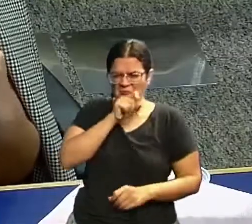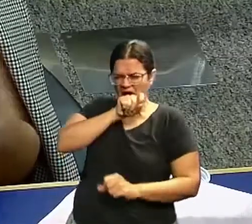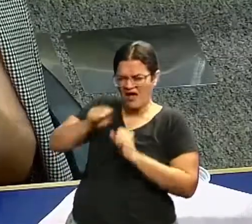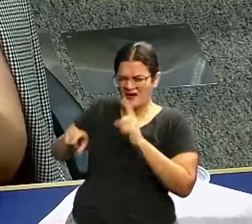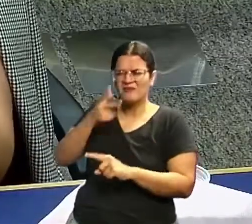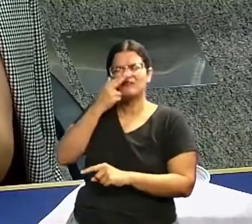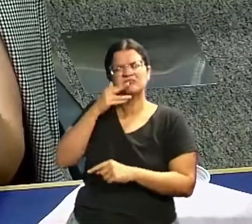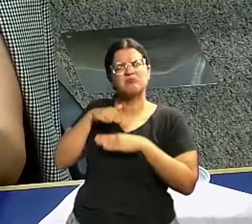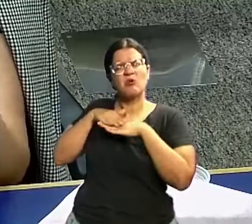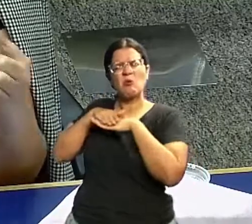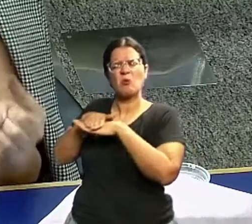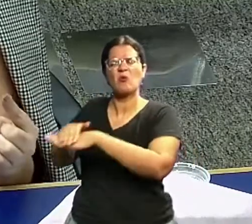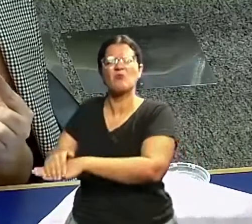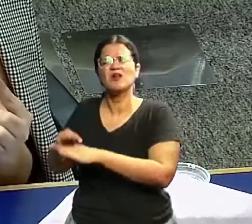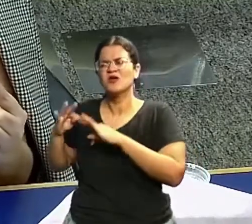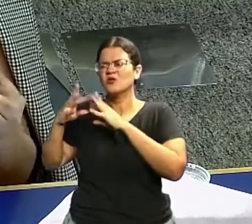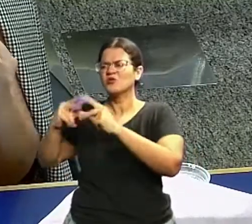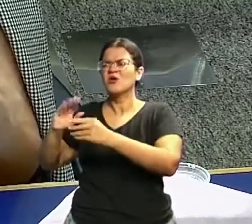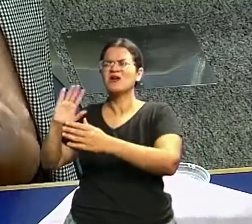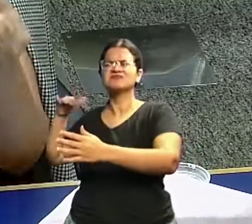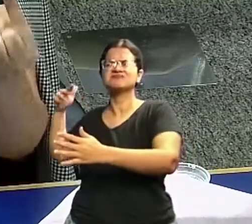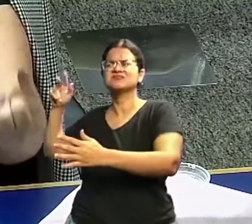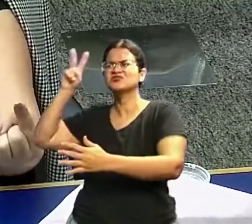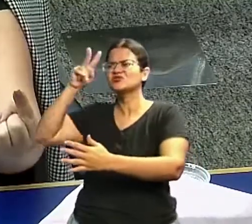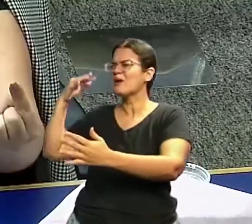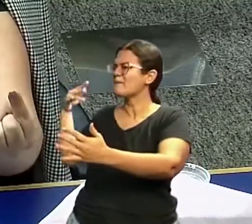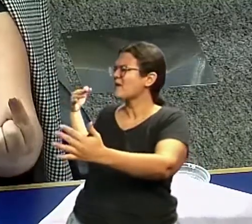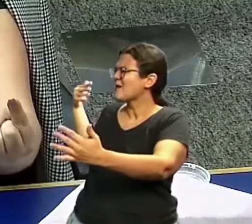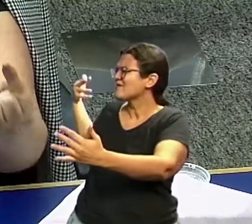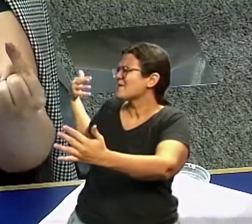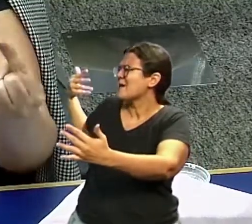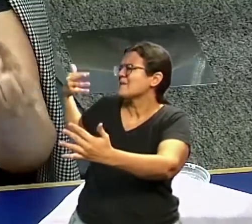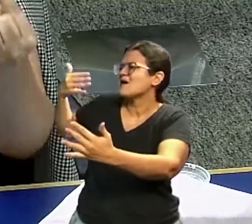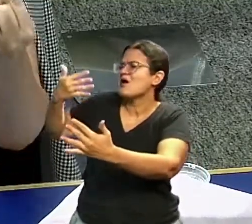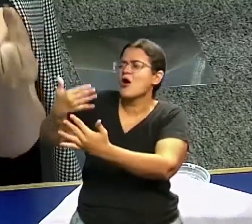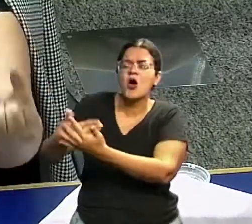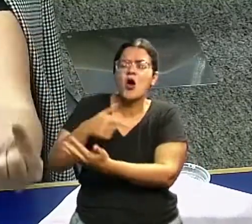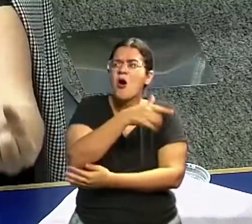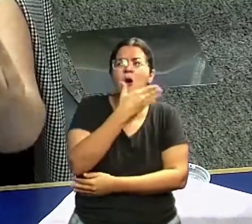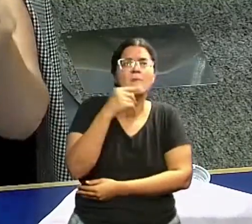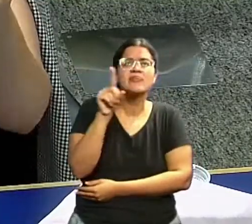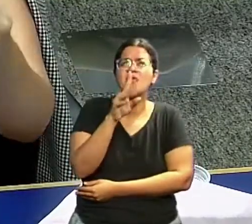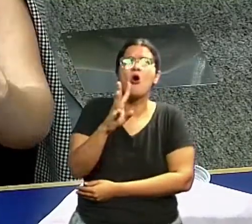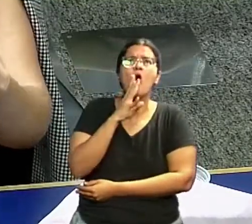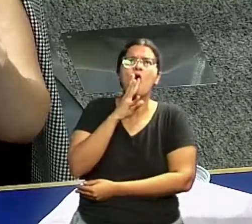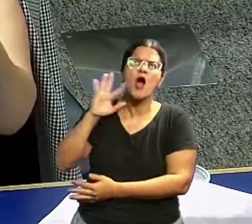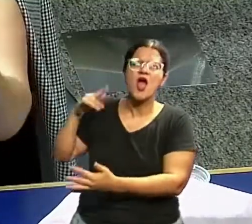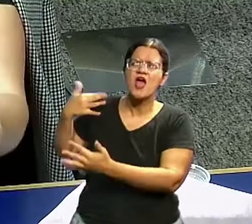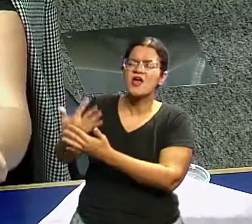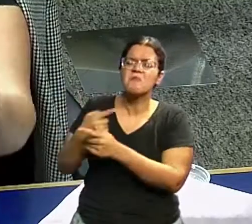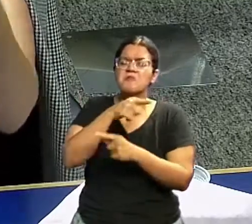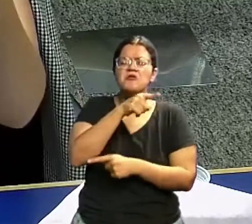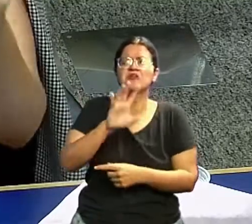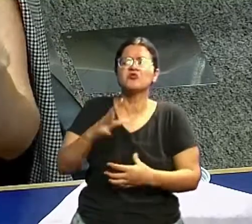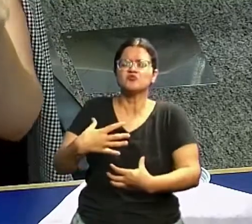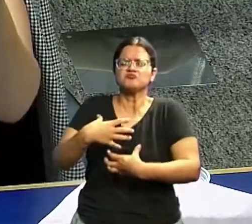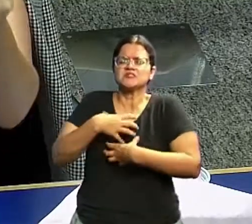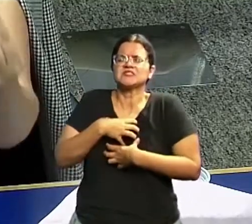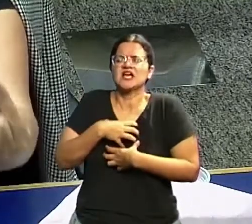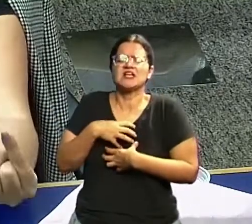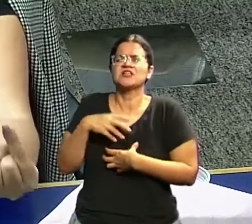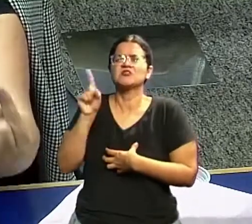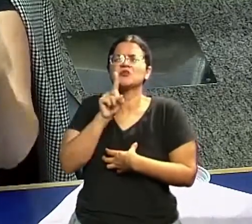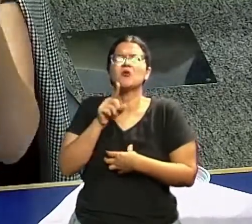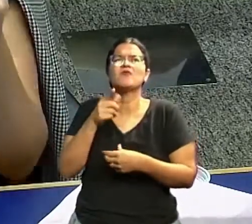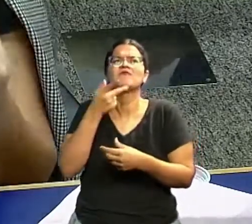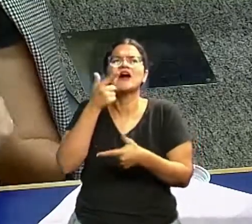estão insultando toda uma caminhada que eles desconhecem porque não lhes interessa, porque não lhes toca, porque não lhes